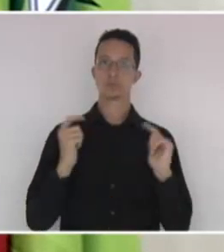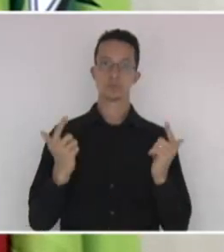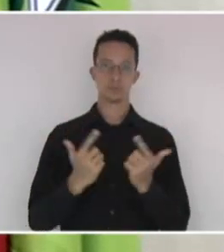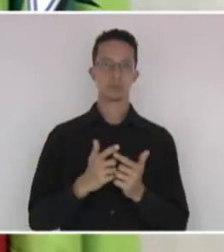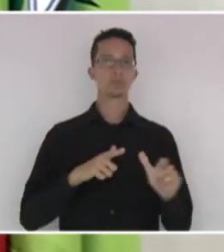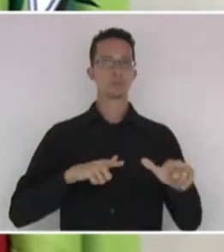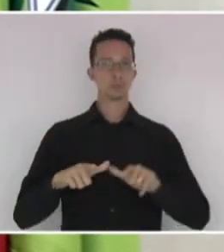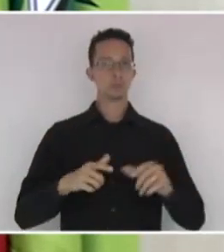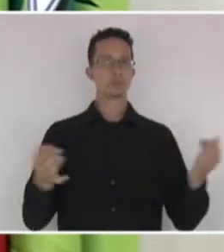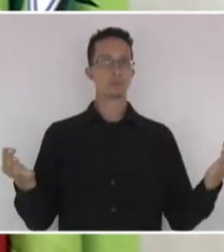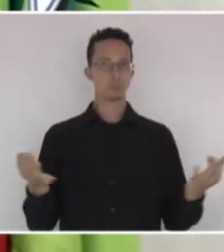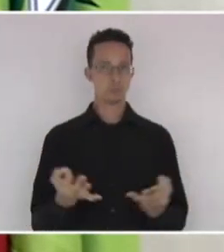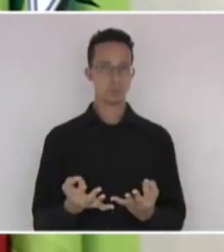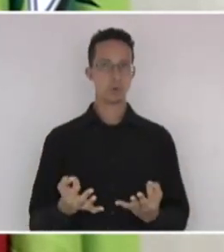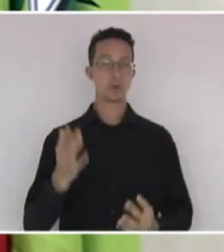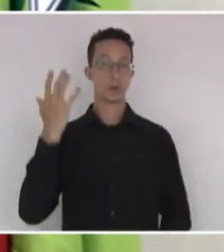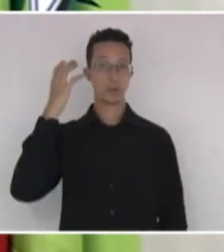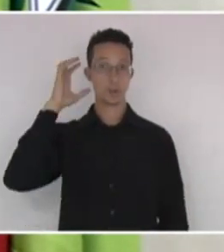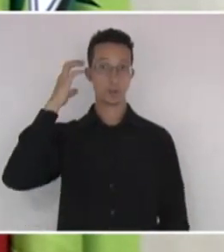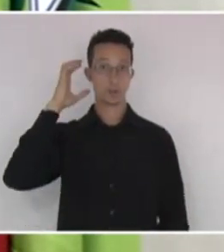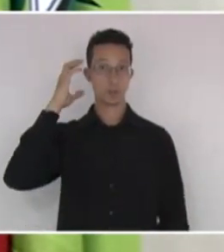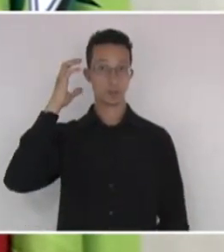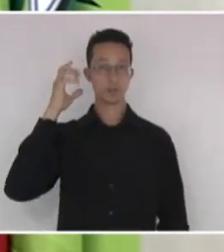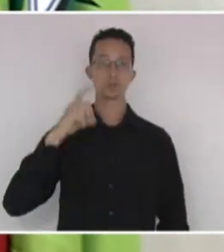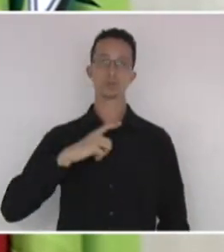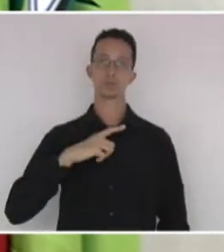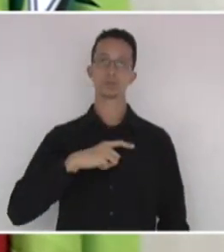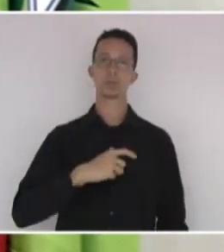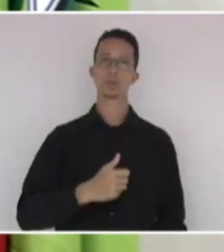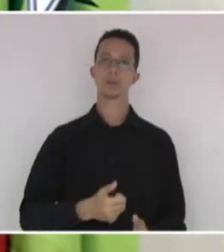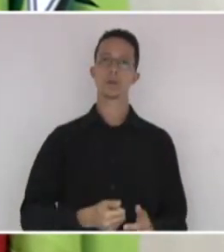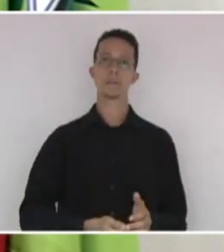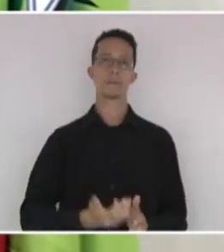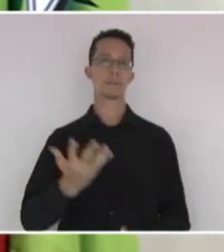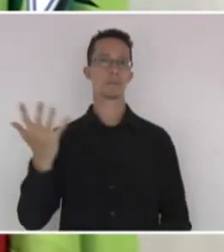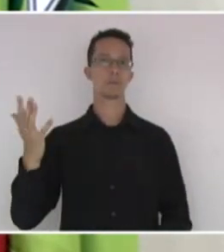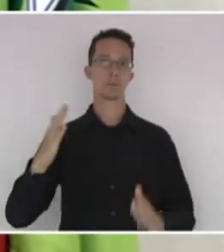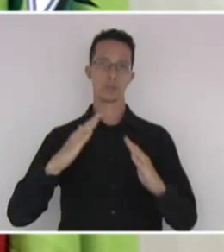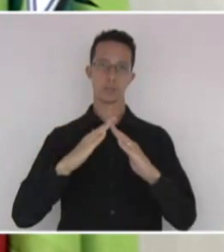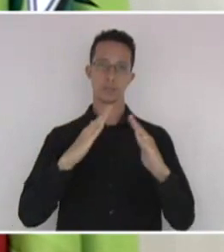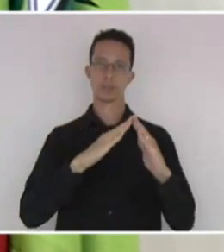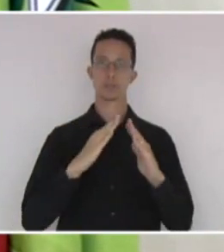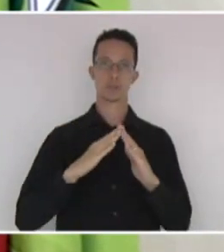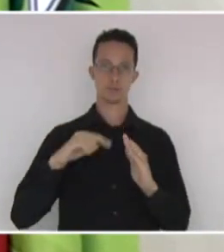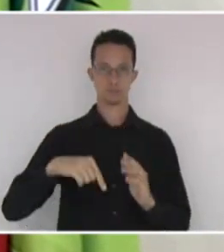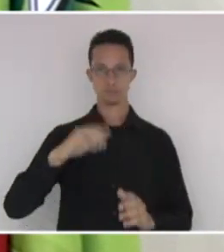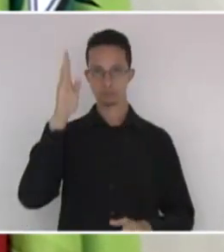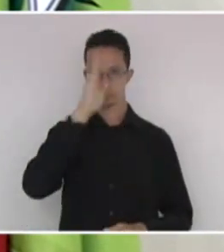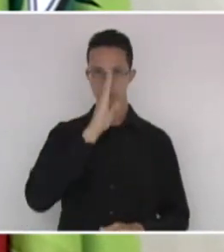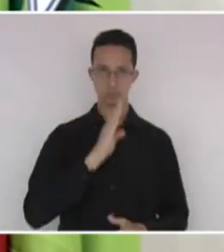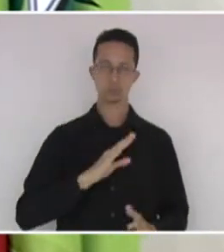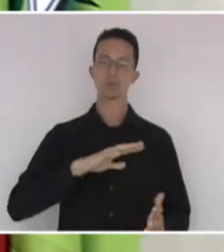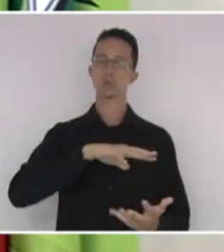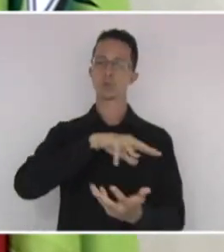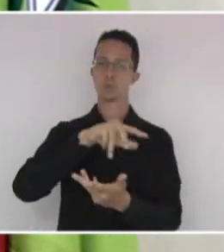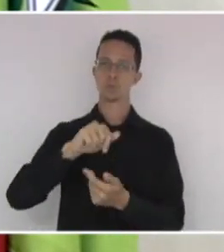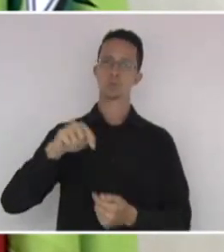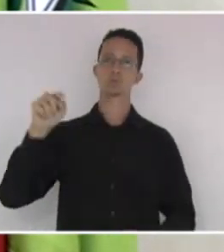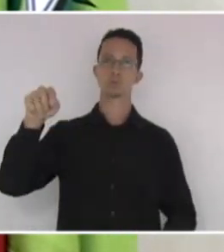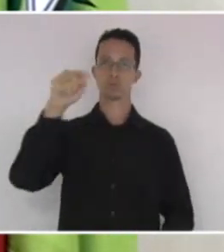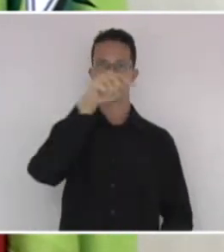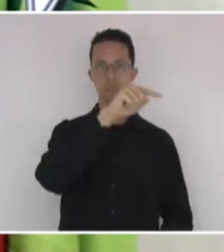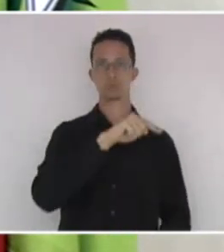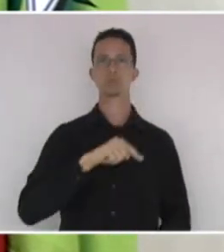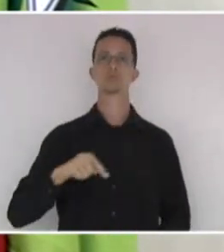que está presente na maioria dos lares brasileiros e, por que não dizer, do mundo, não obstante a internet,